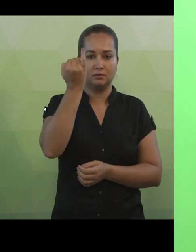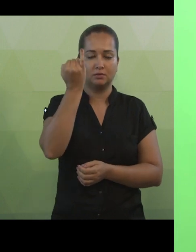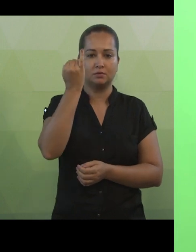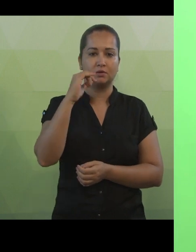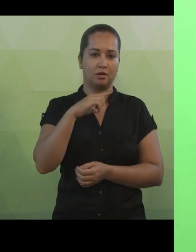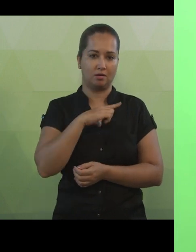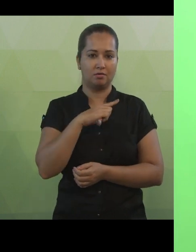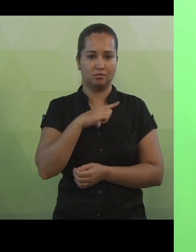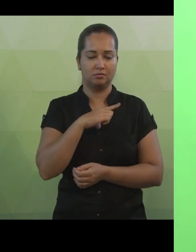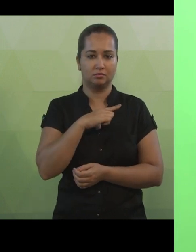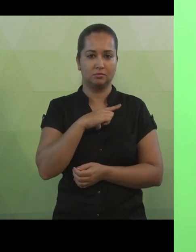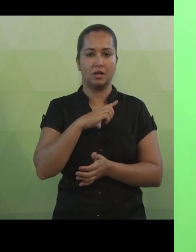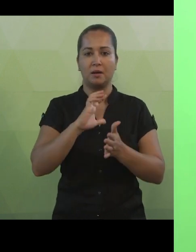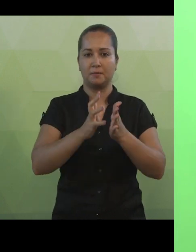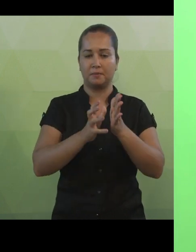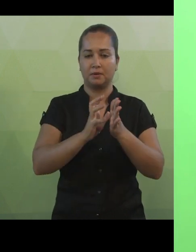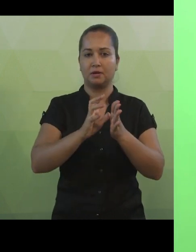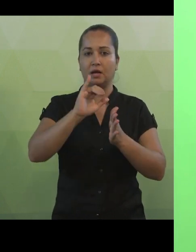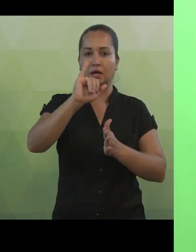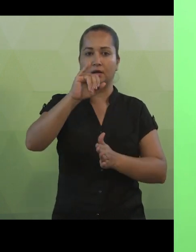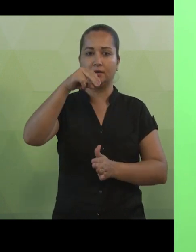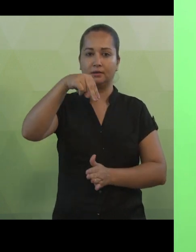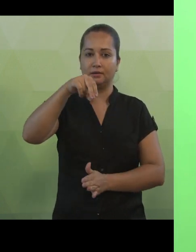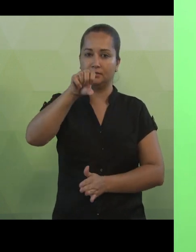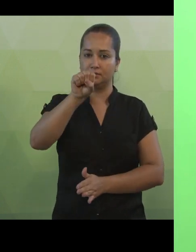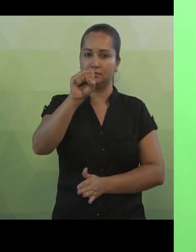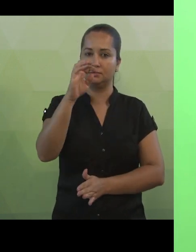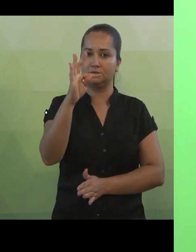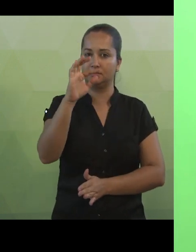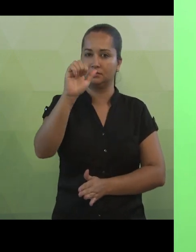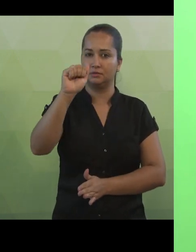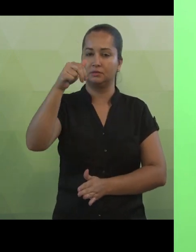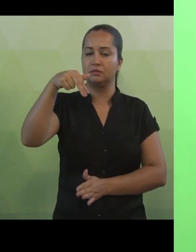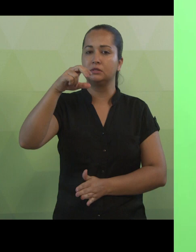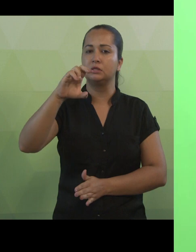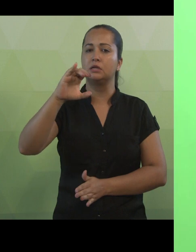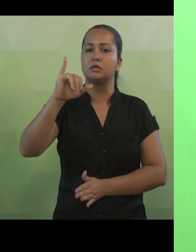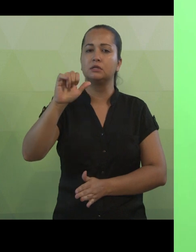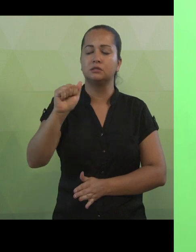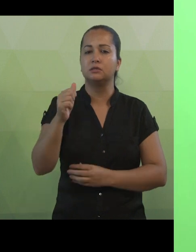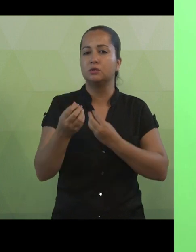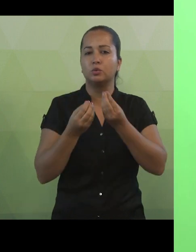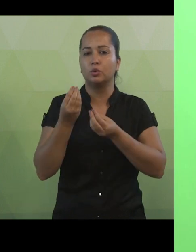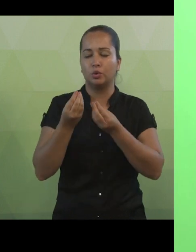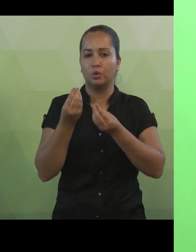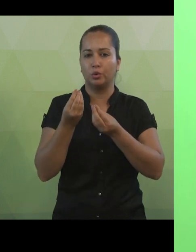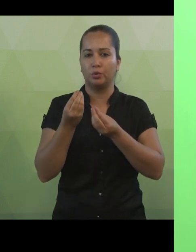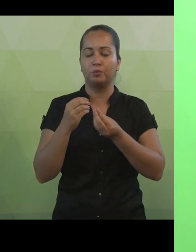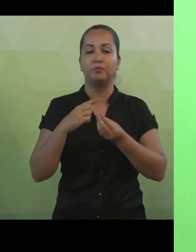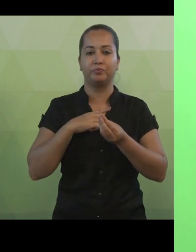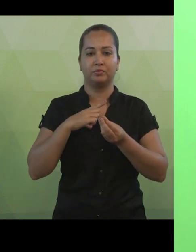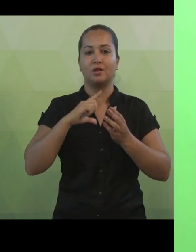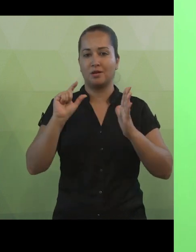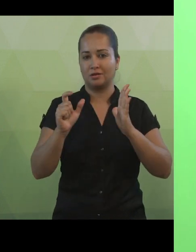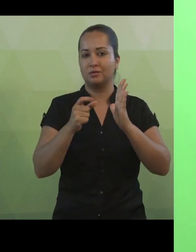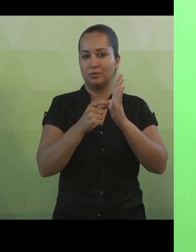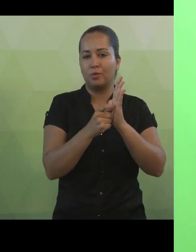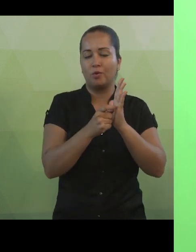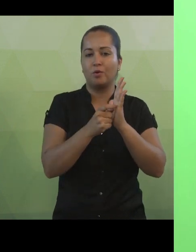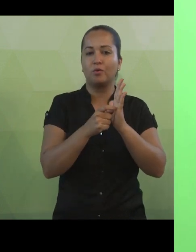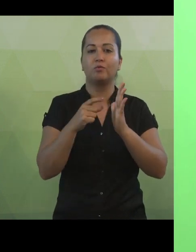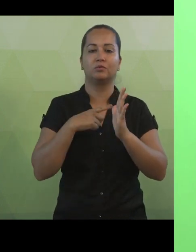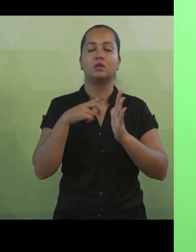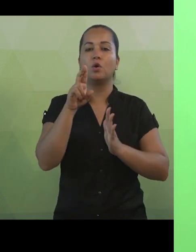de instância de banco de dados. Esse conceito está relacionado com uma cópia do software, do SGBD, que está sendo executada